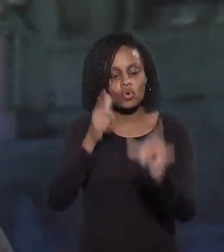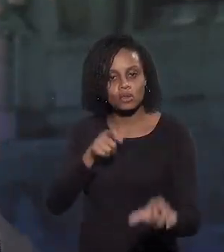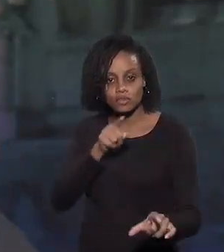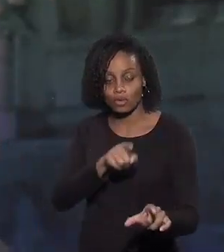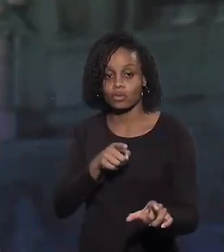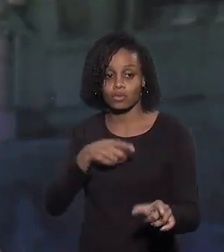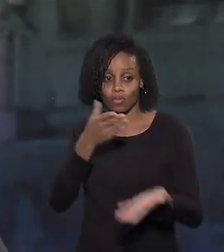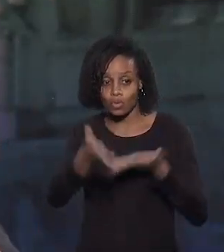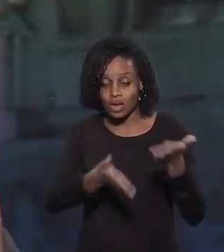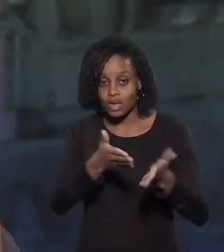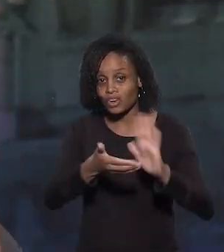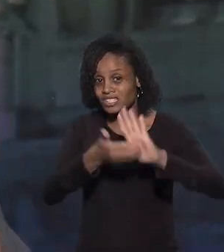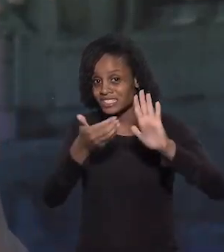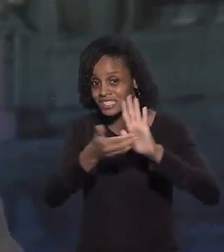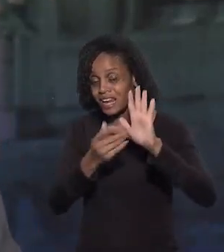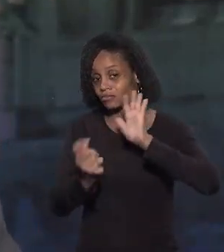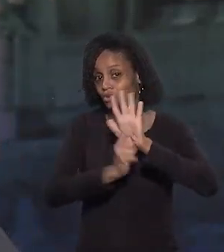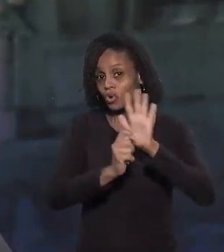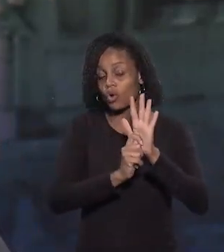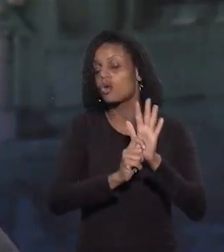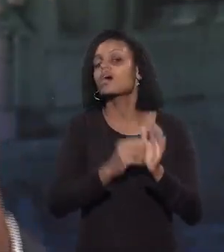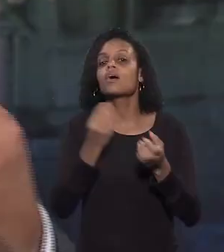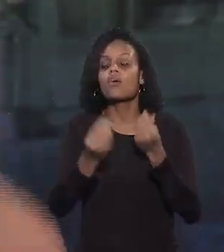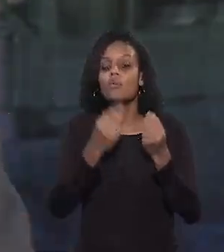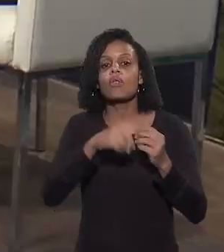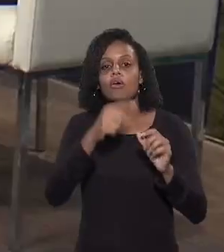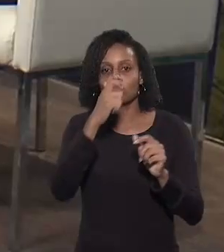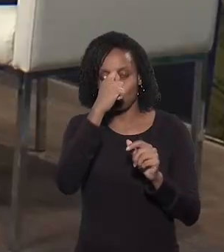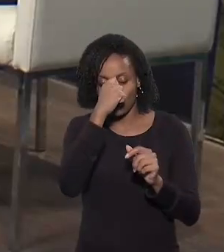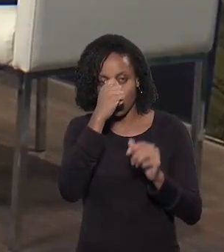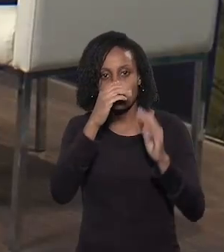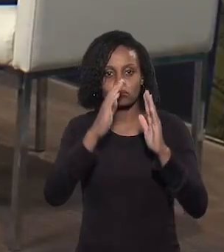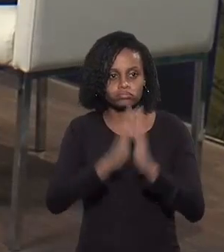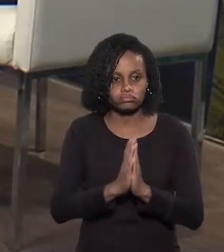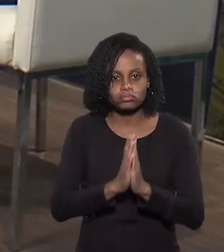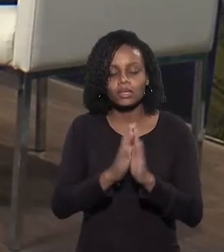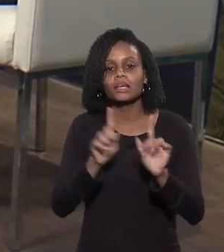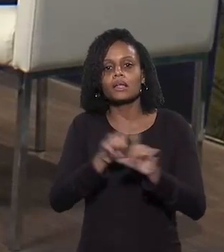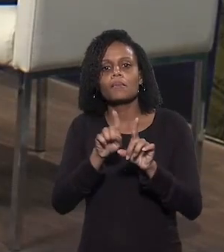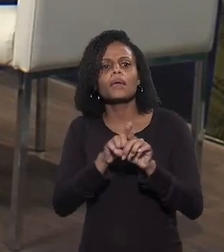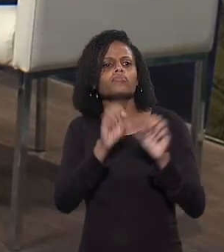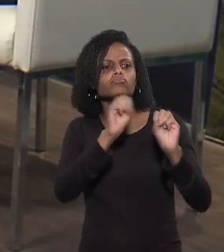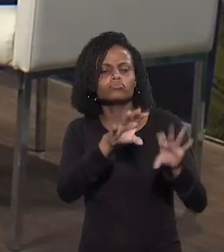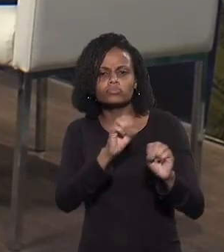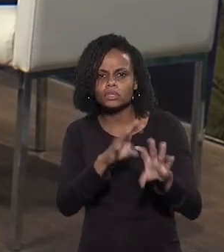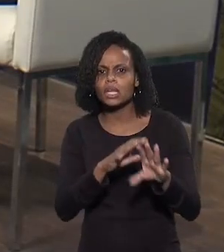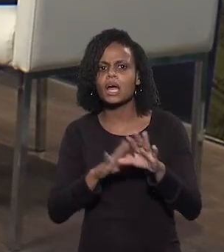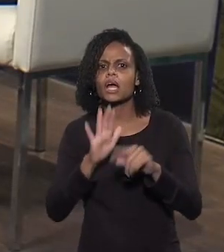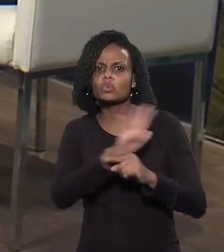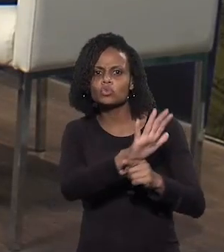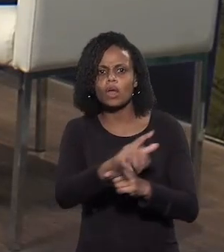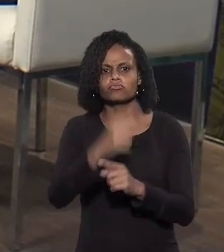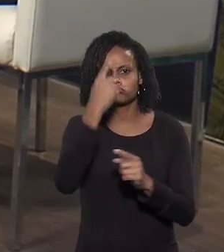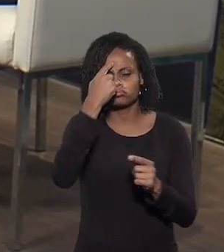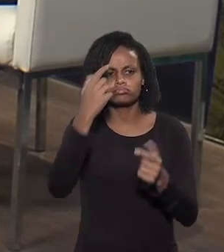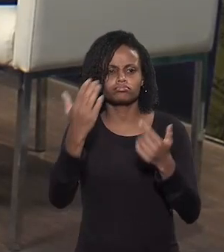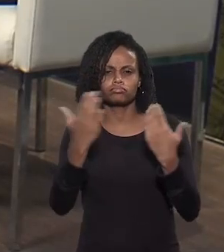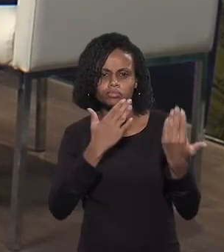você, usando métodos alternativos, oracionais, de convencimento, de empoderamento,